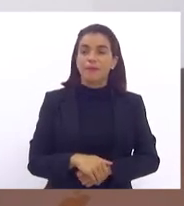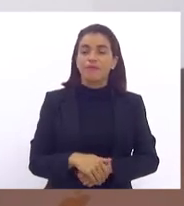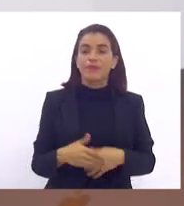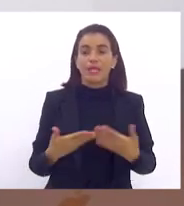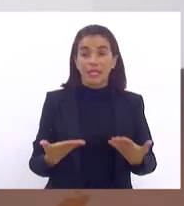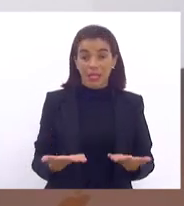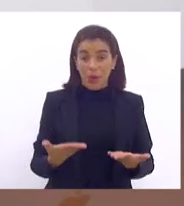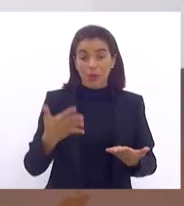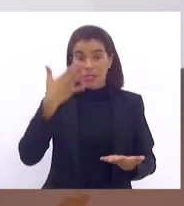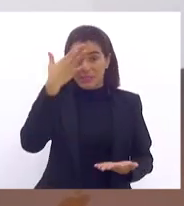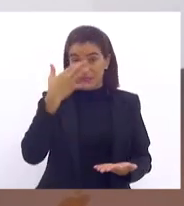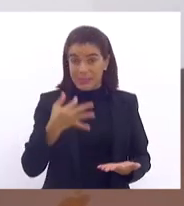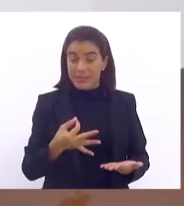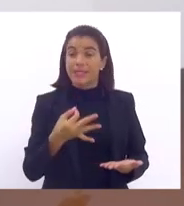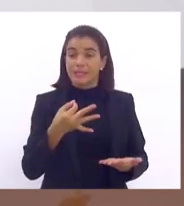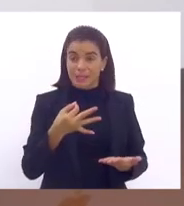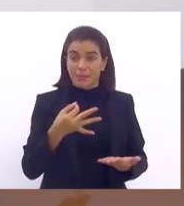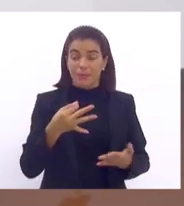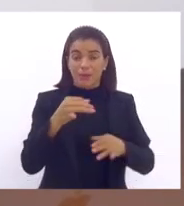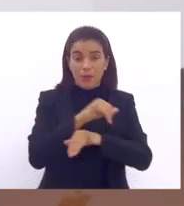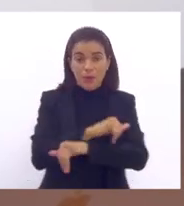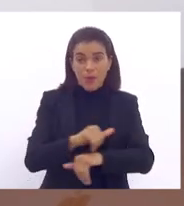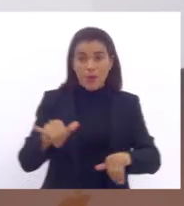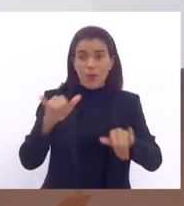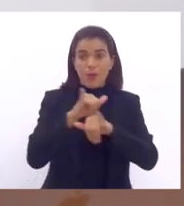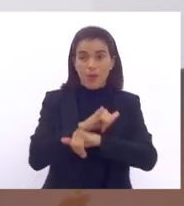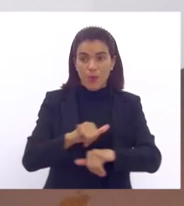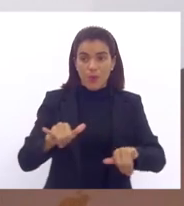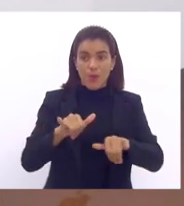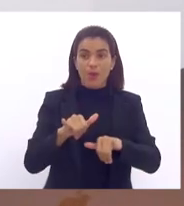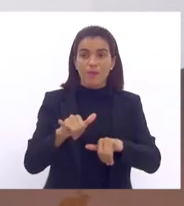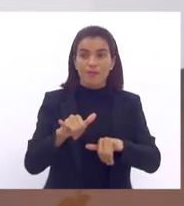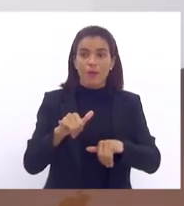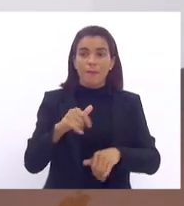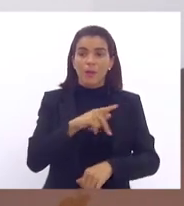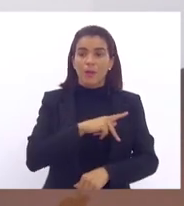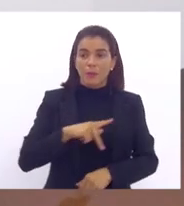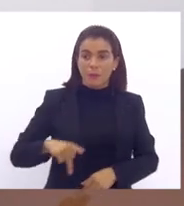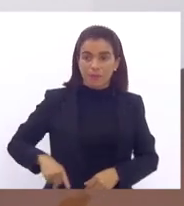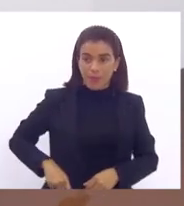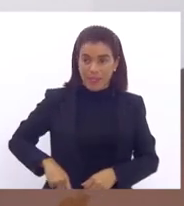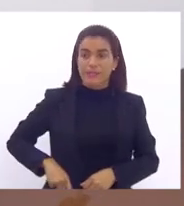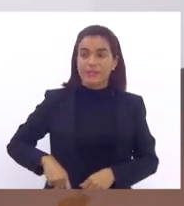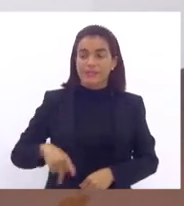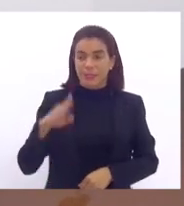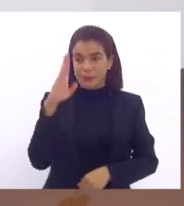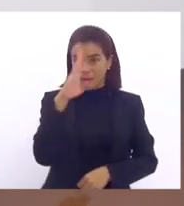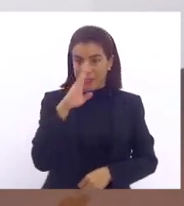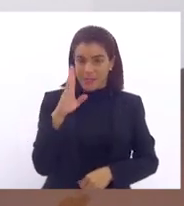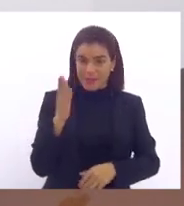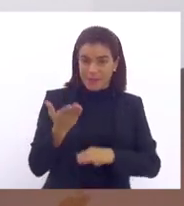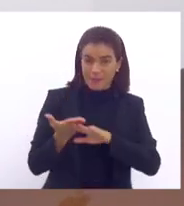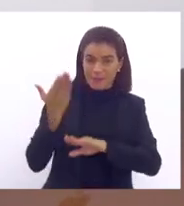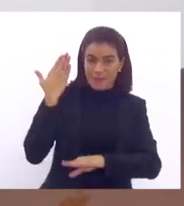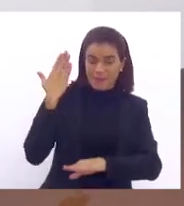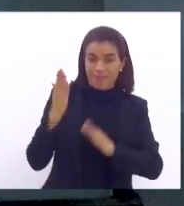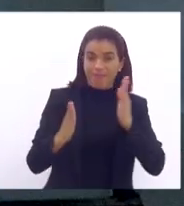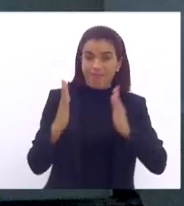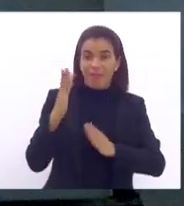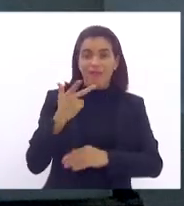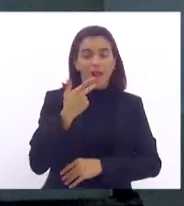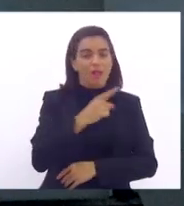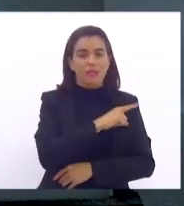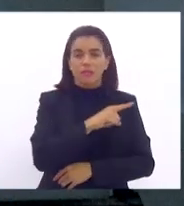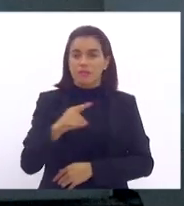nessa interpretação que foi veiculada pela Adi ajuizada pelo presidente da república ele interpretou para negar para